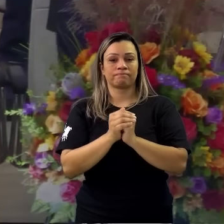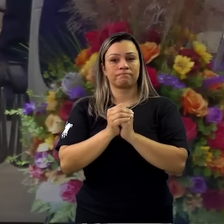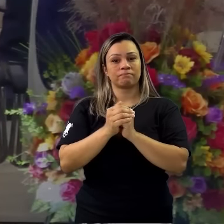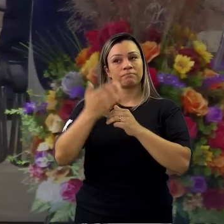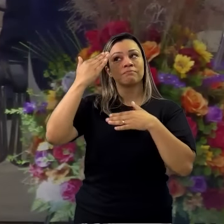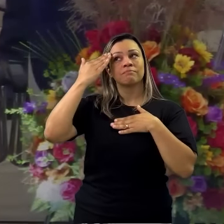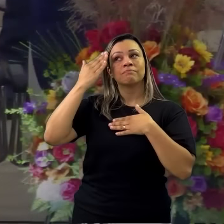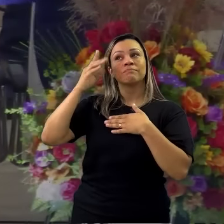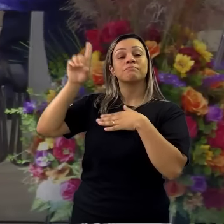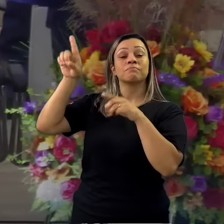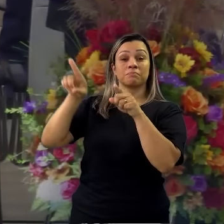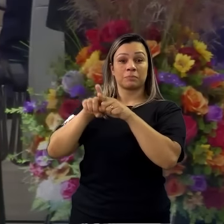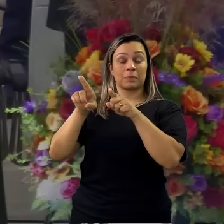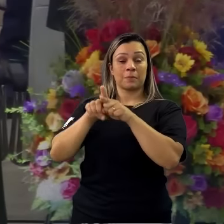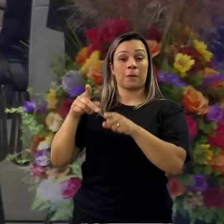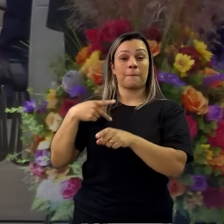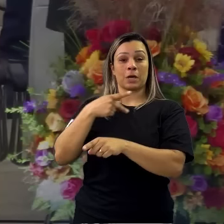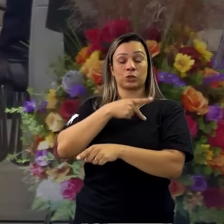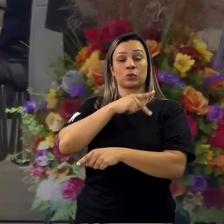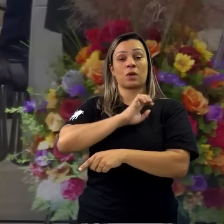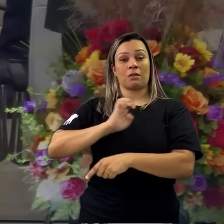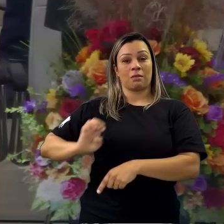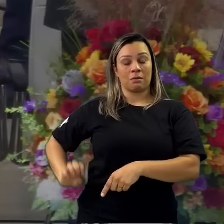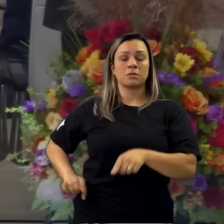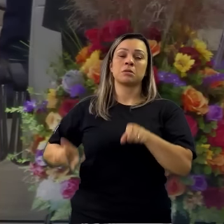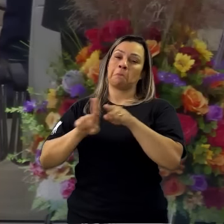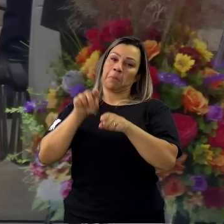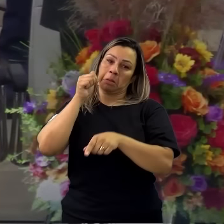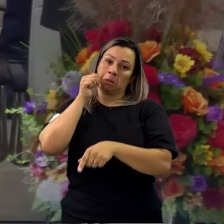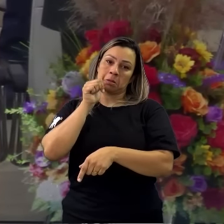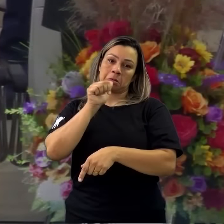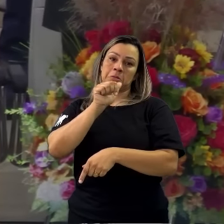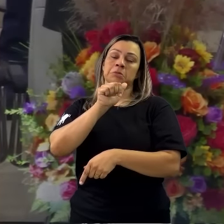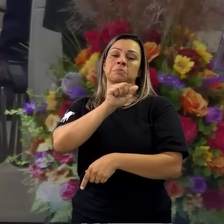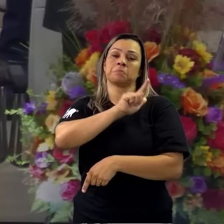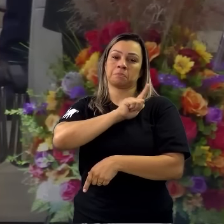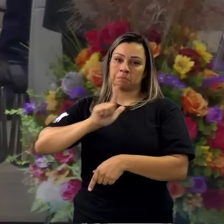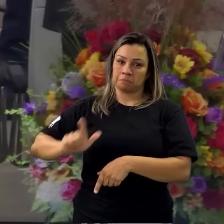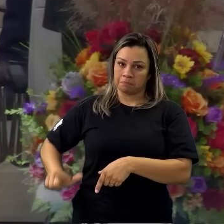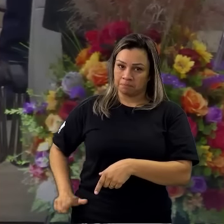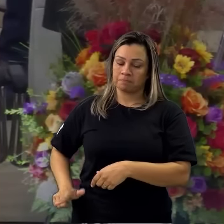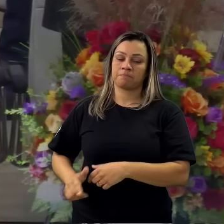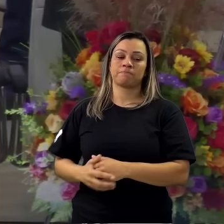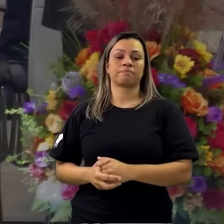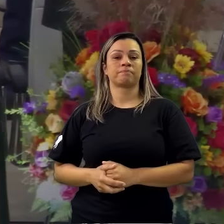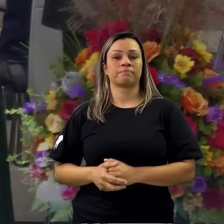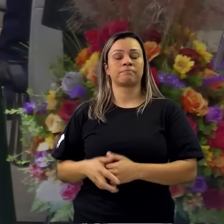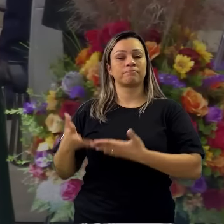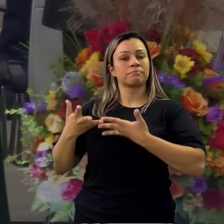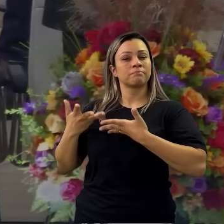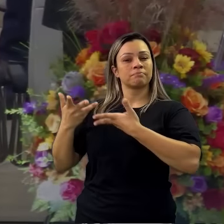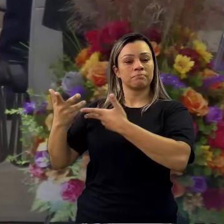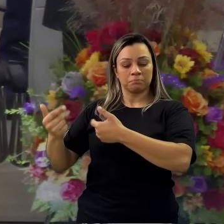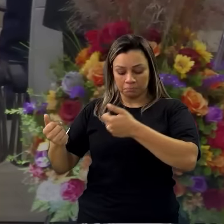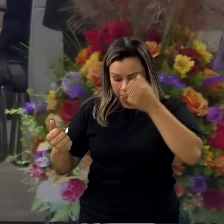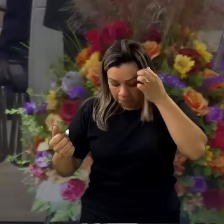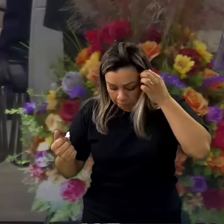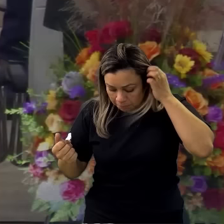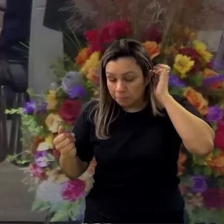a Deus pela vida do nosso pastor presidente a sua esposa pastor Doutor Elias Cardoso missionária Lívia que Deus continue